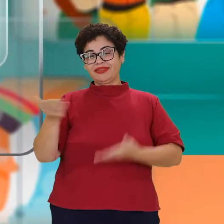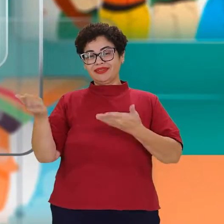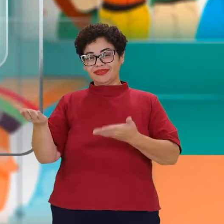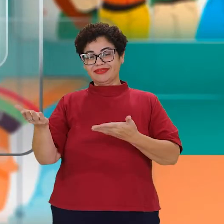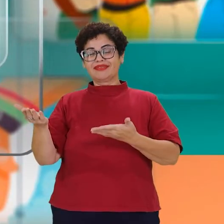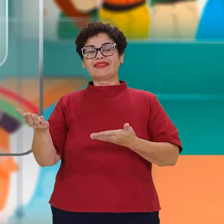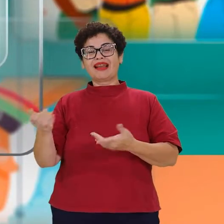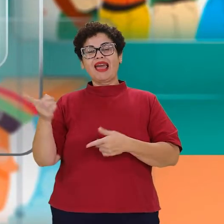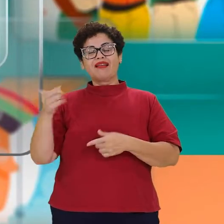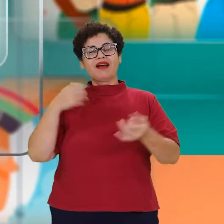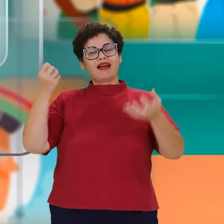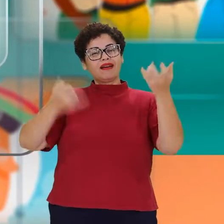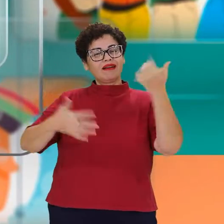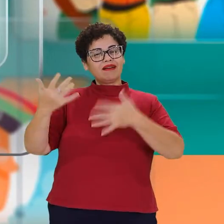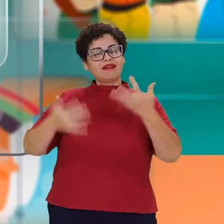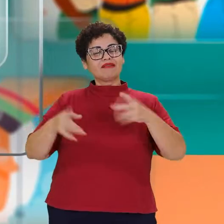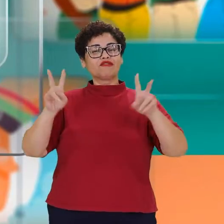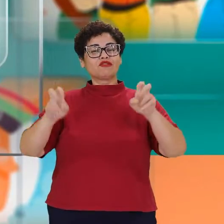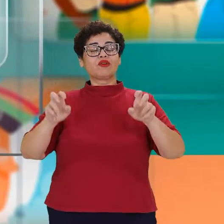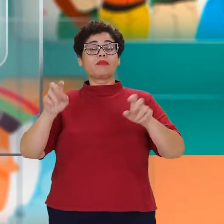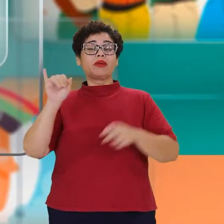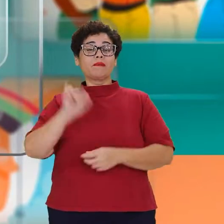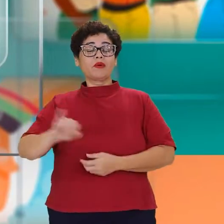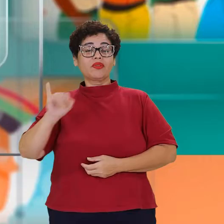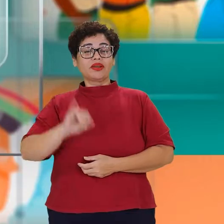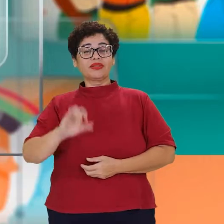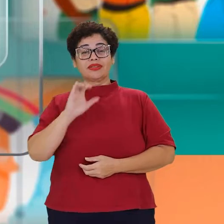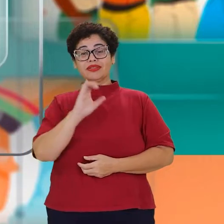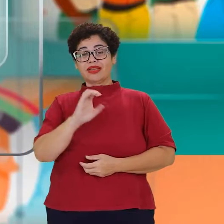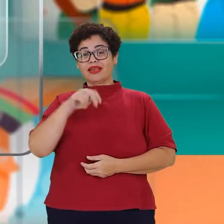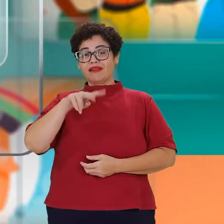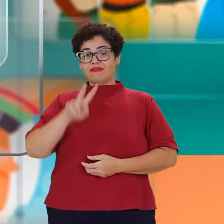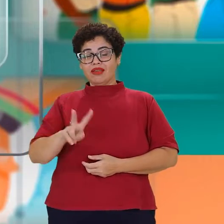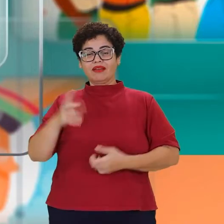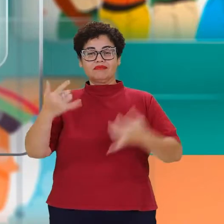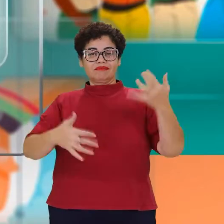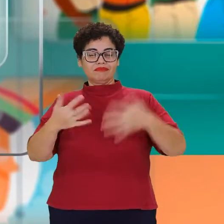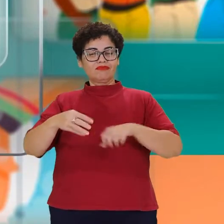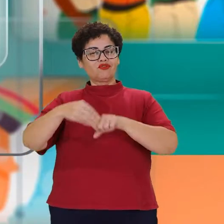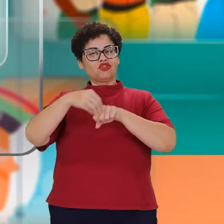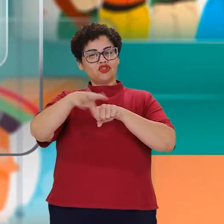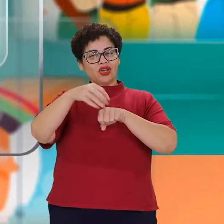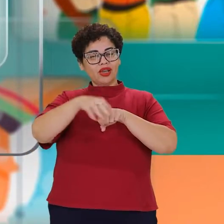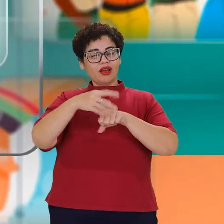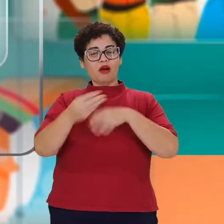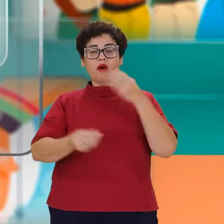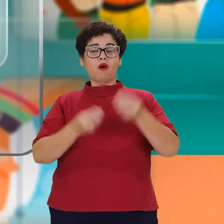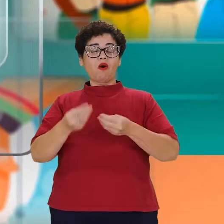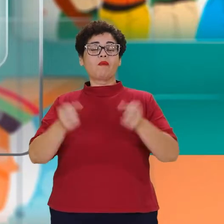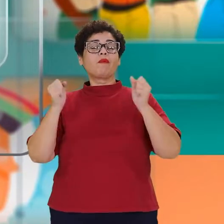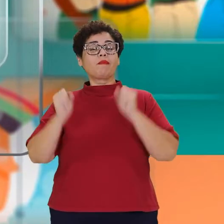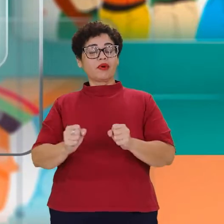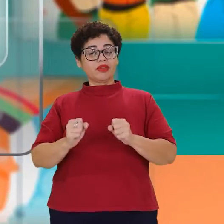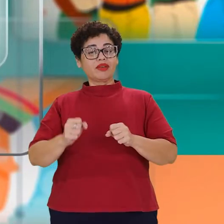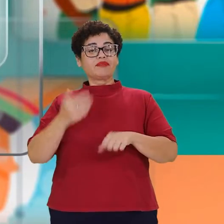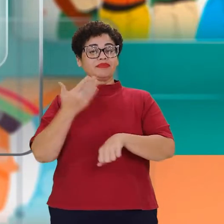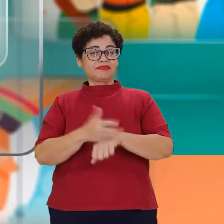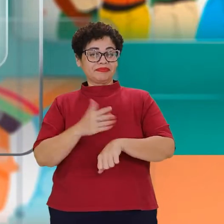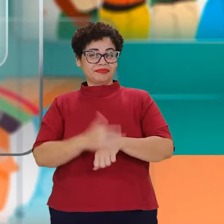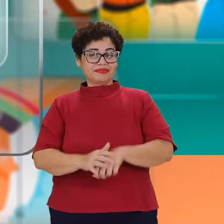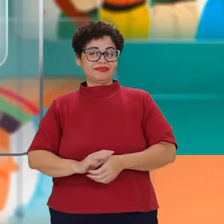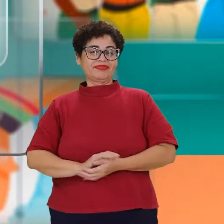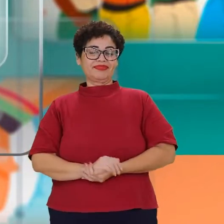Neuroaprendizagem, Samantha Guiar. Ela nos contará mais sobre a importância da CNV e nos dará mais dicas de como